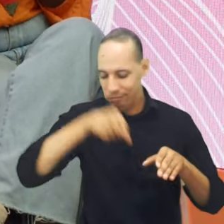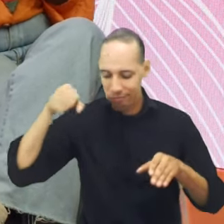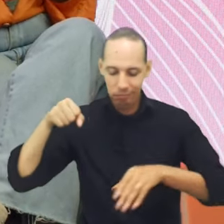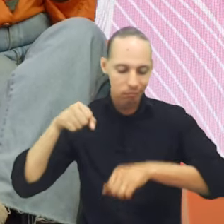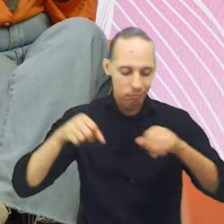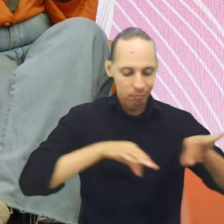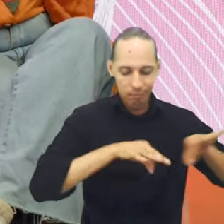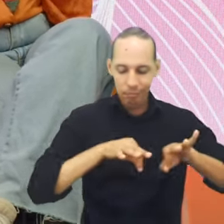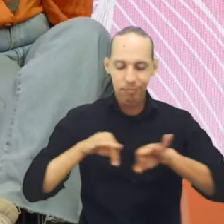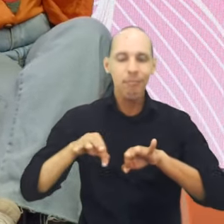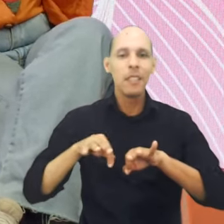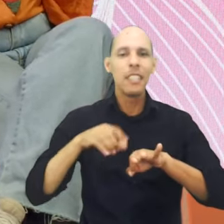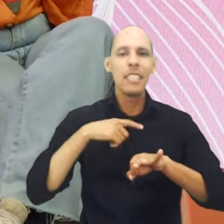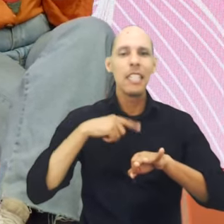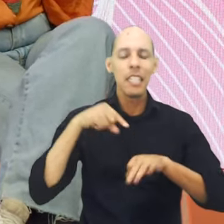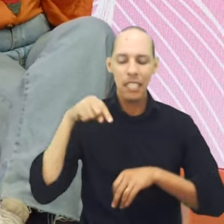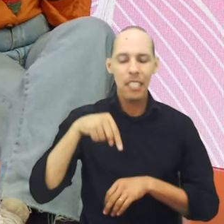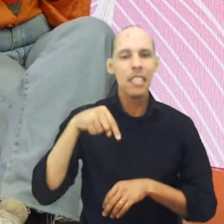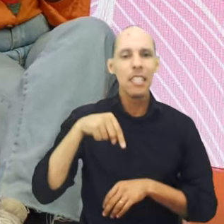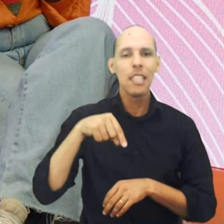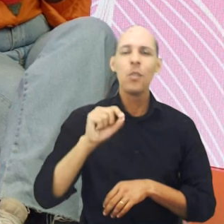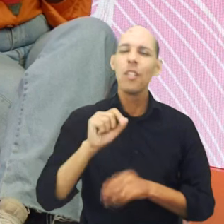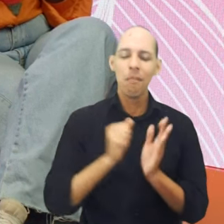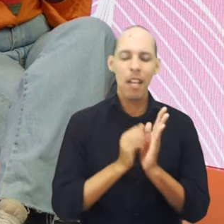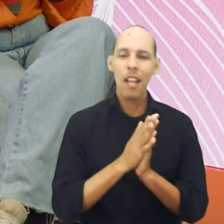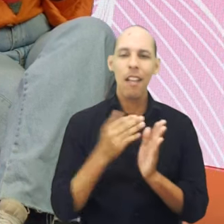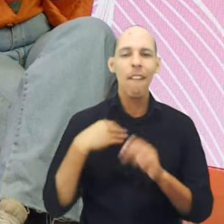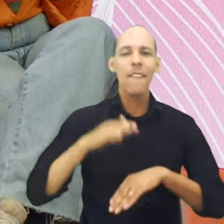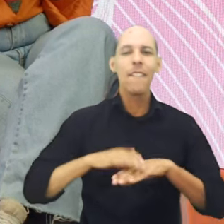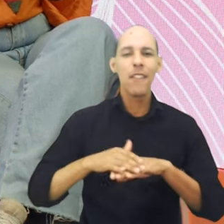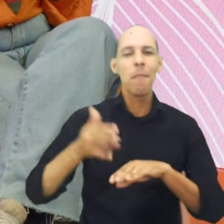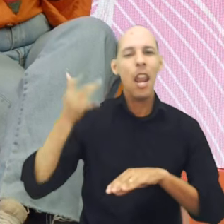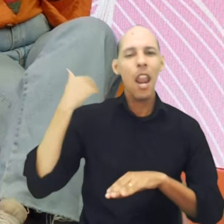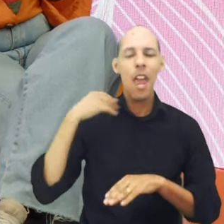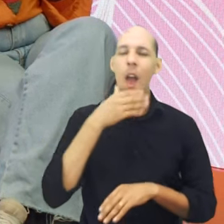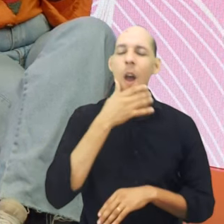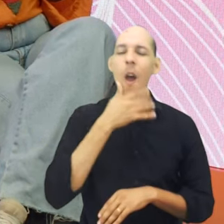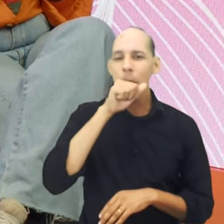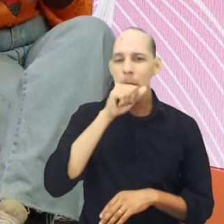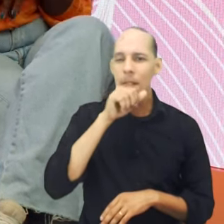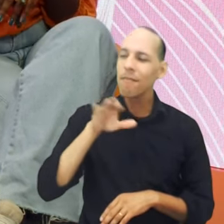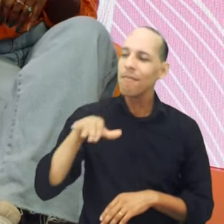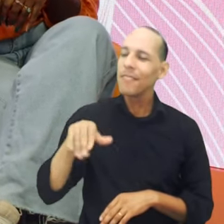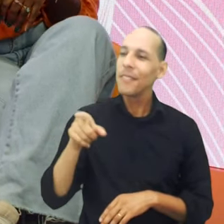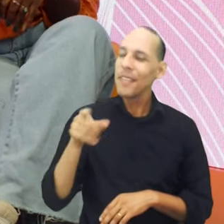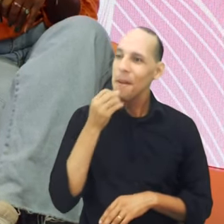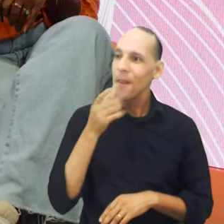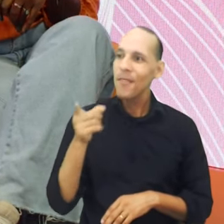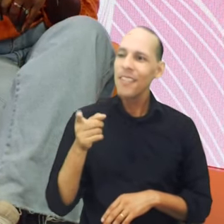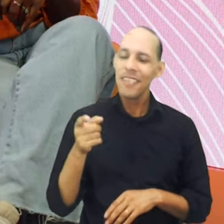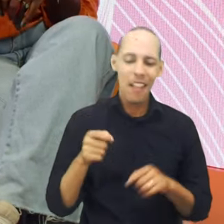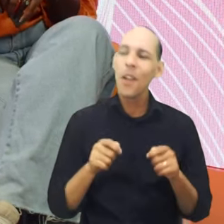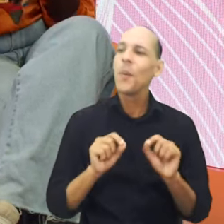coisas, tinha uma água para lençóis bem antiga que eu tinha feito. E aí meu esposo falou assim, nossa, que bom isso daqui, onde você